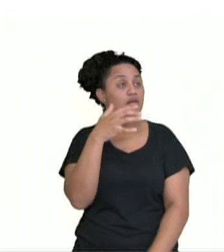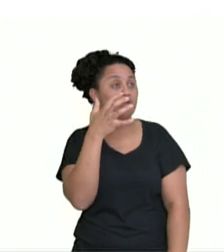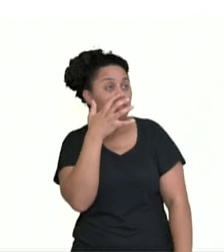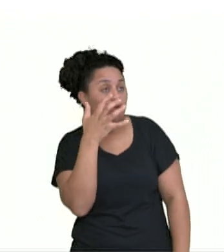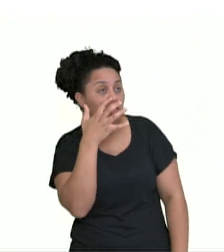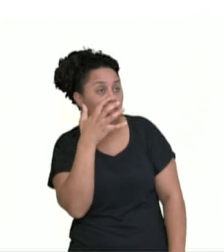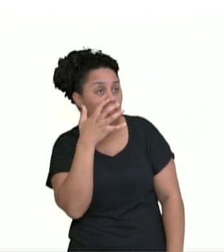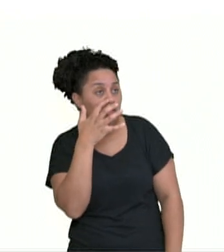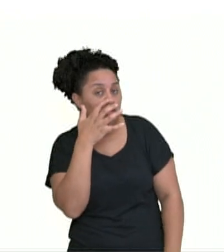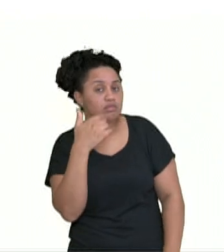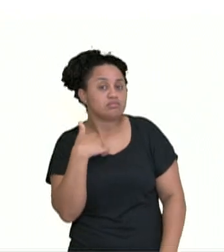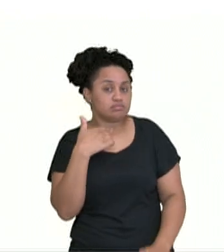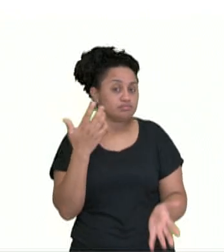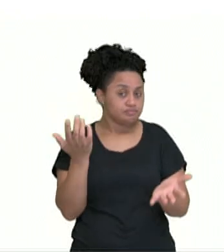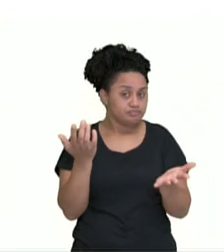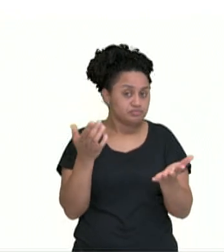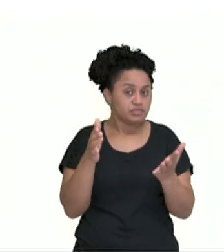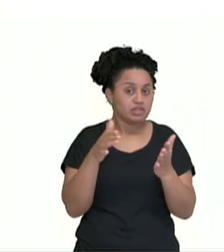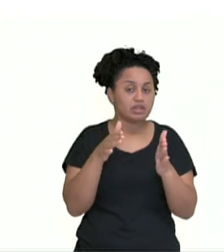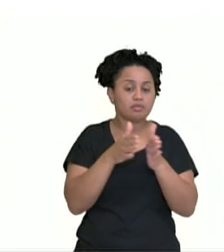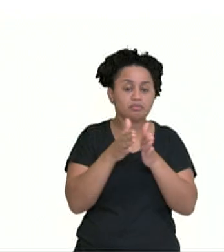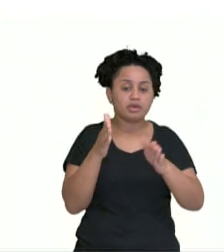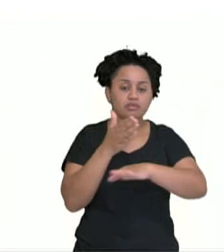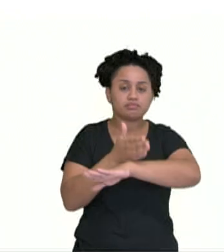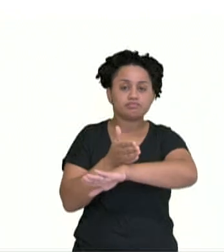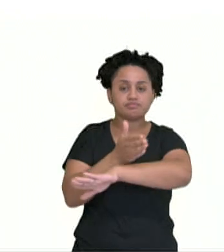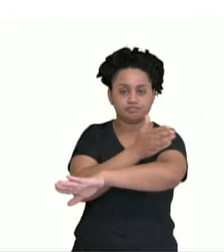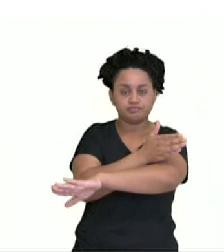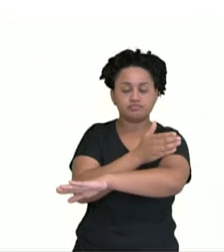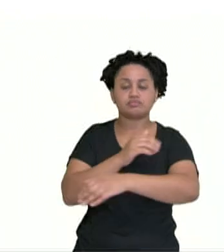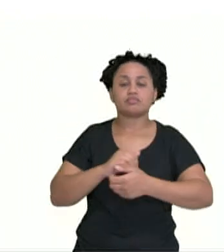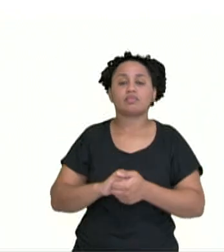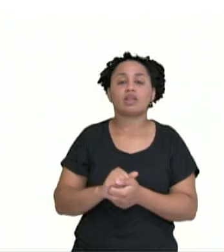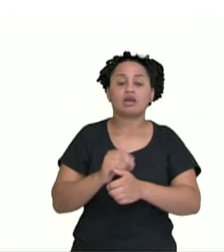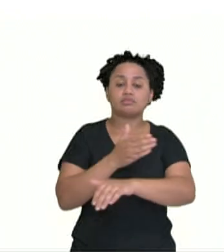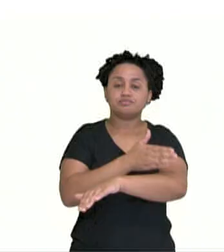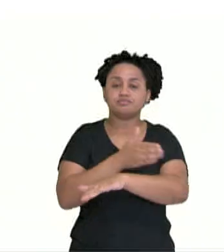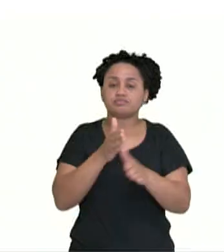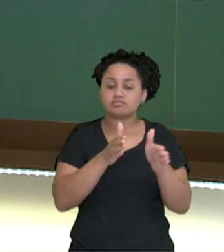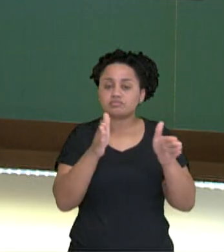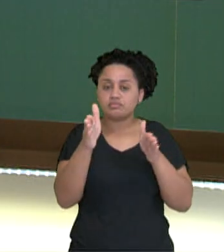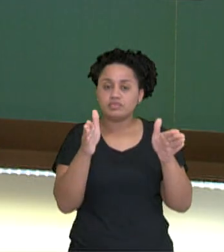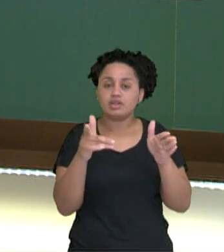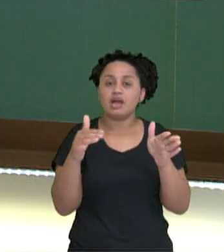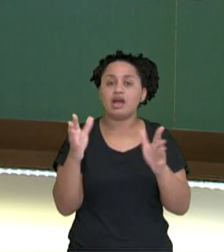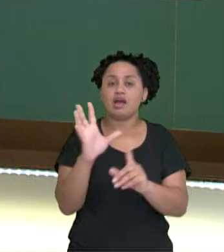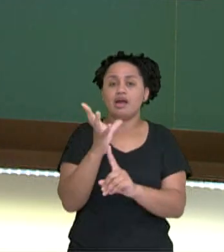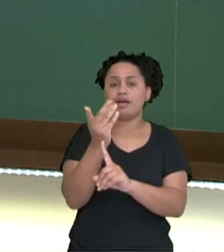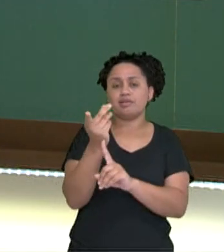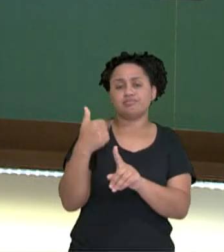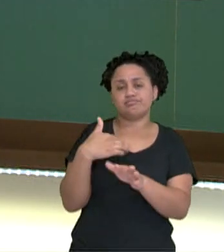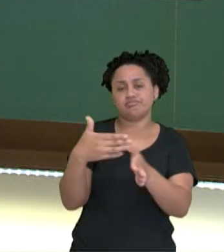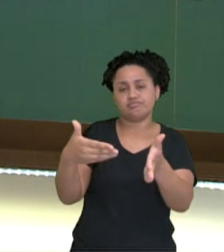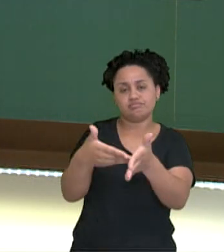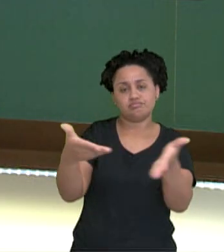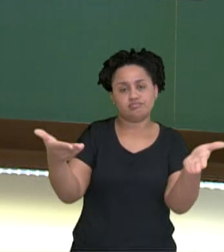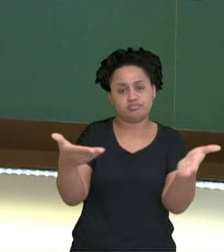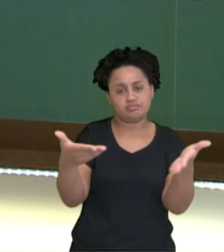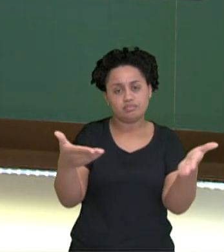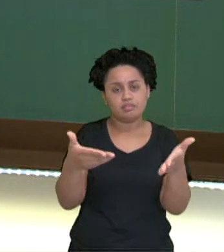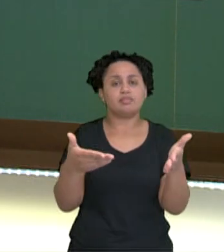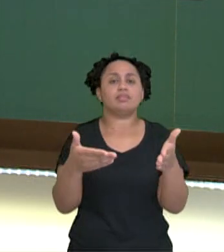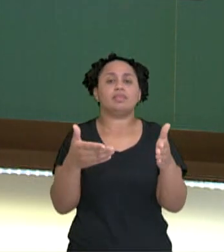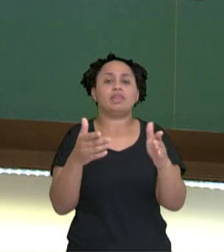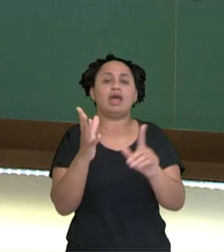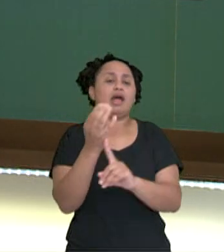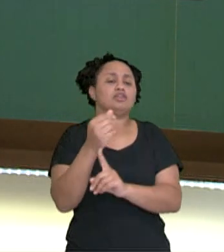Média. Durante a Idade Média, a arte, como até hoje, nunca foi um instrumento, uma